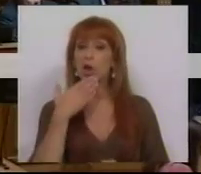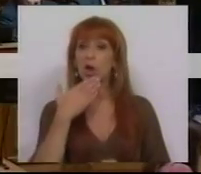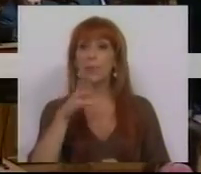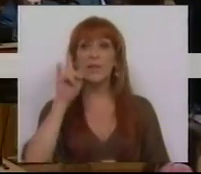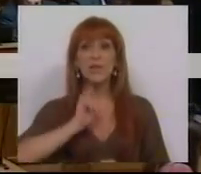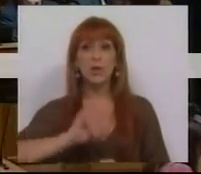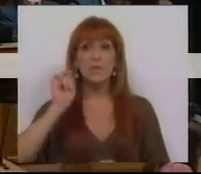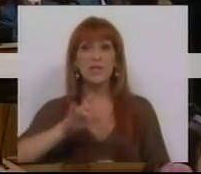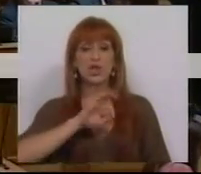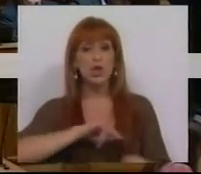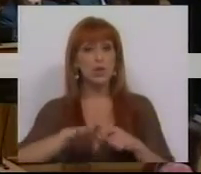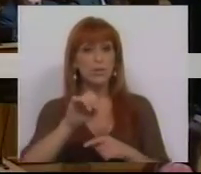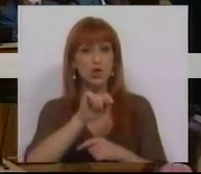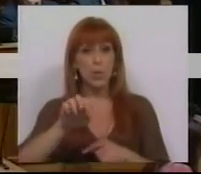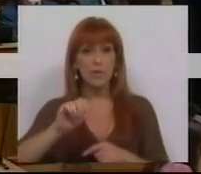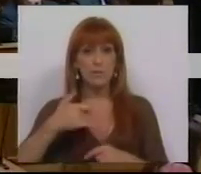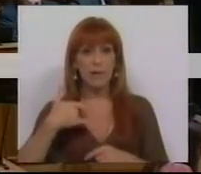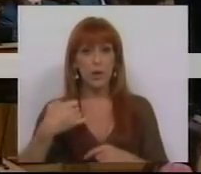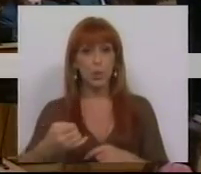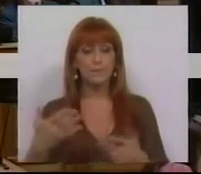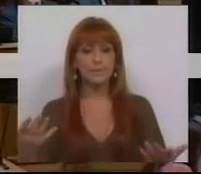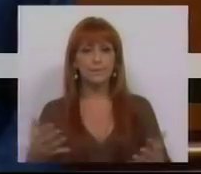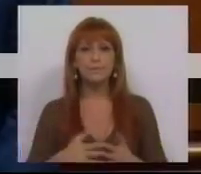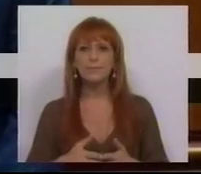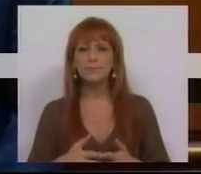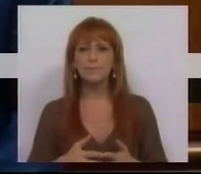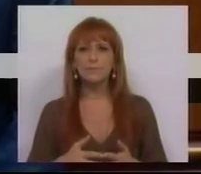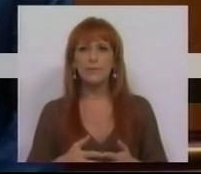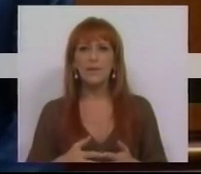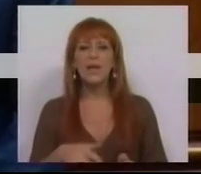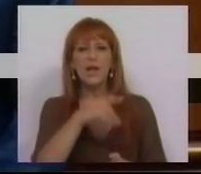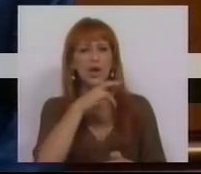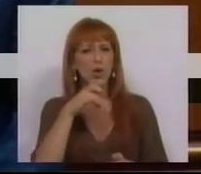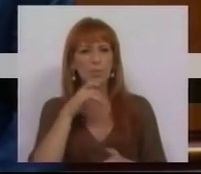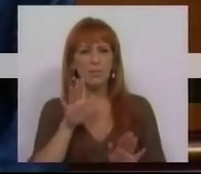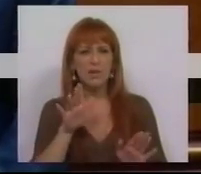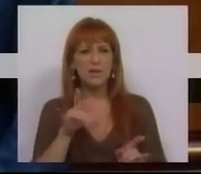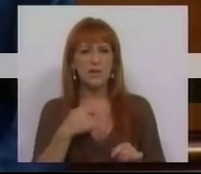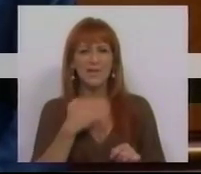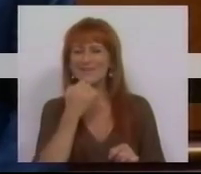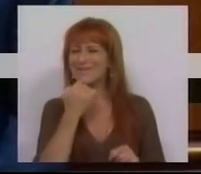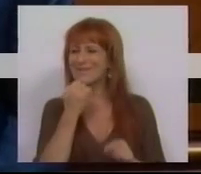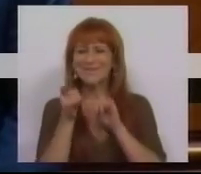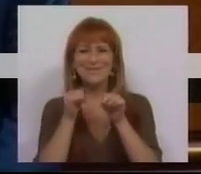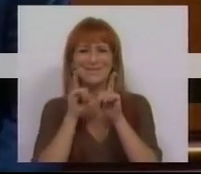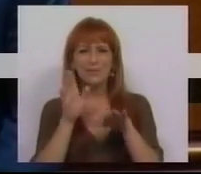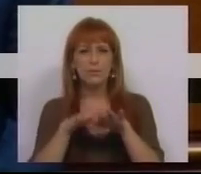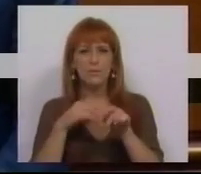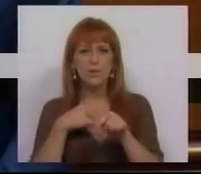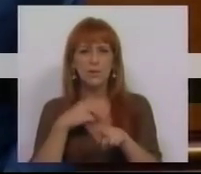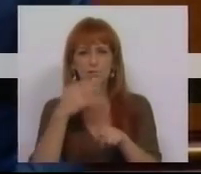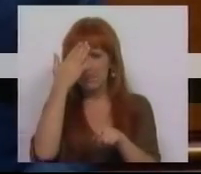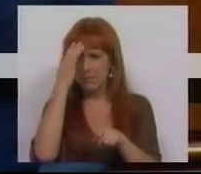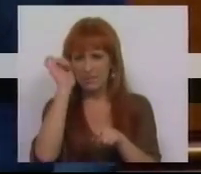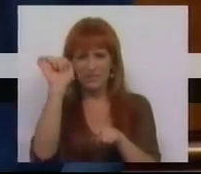Obrigado, Senhora Presidente. Senhor Deputado João Semedo, prometo que não farei nenhuma graçola sobre o seu